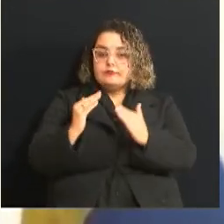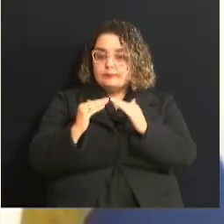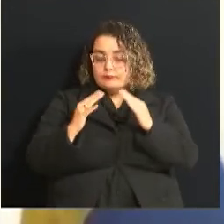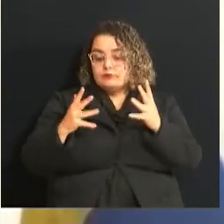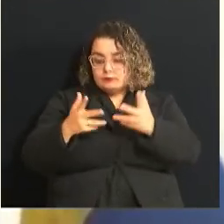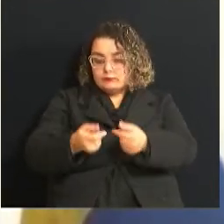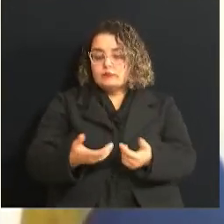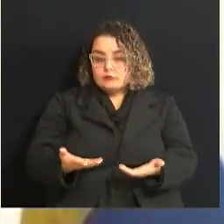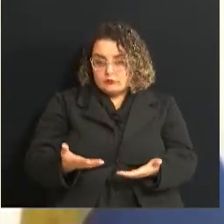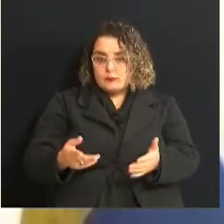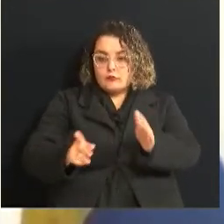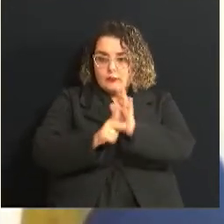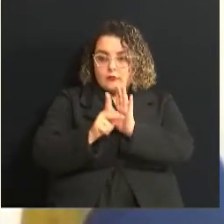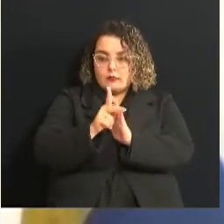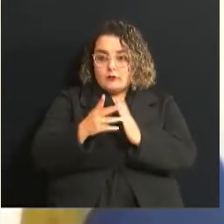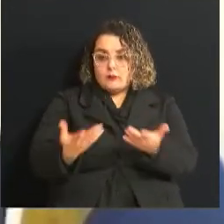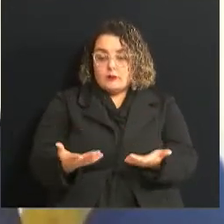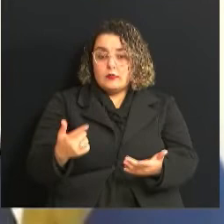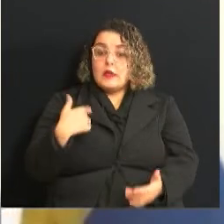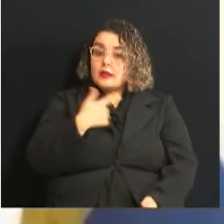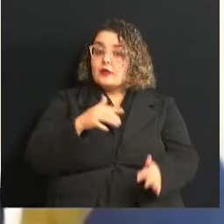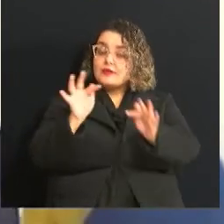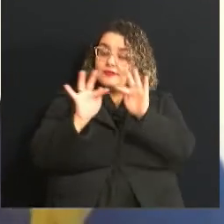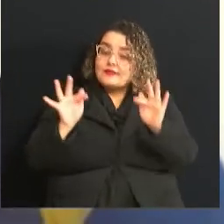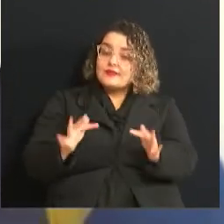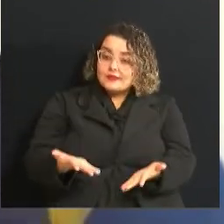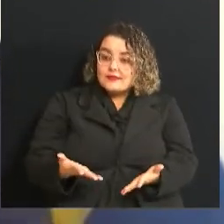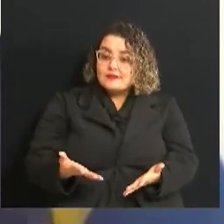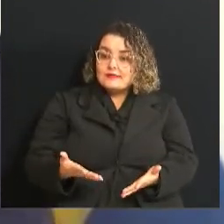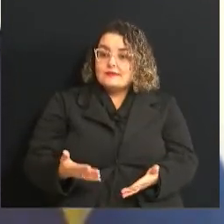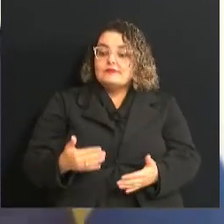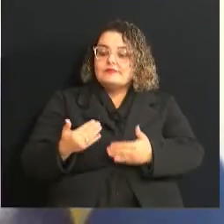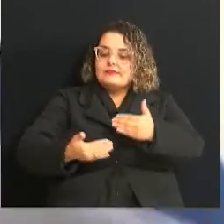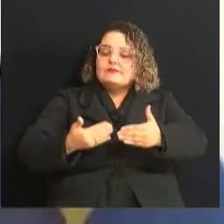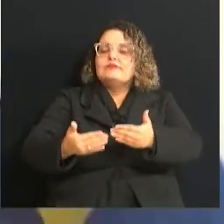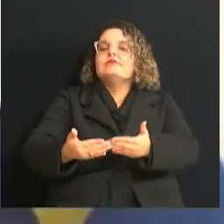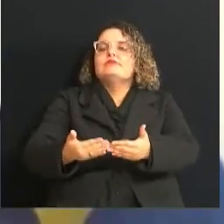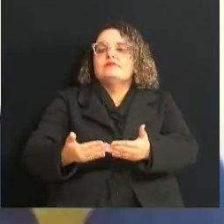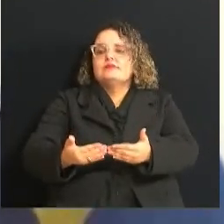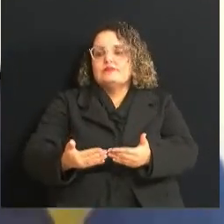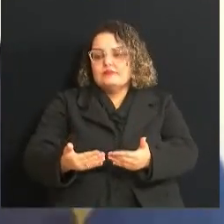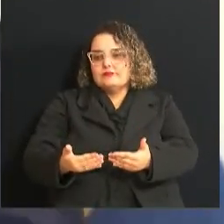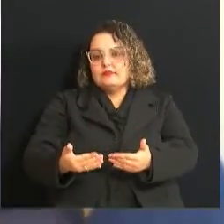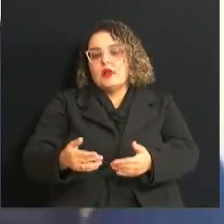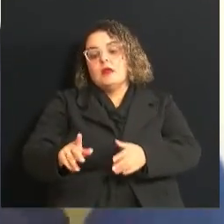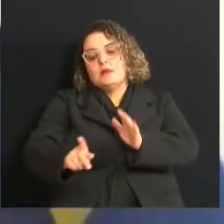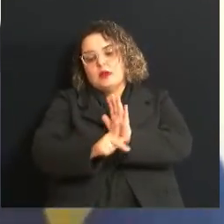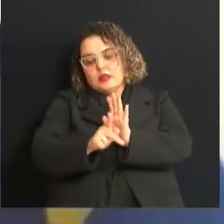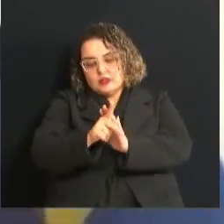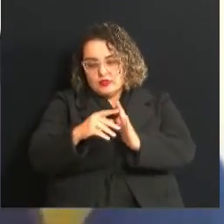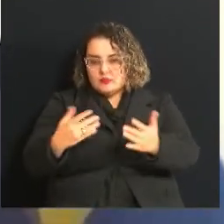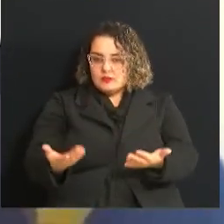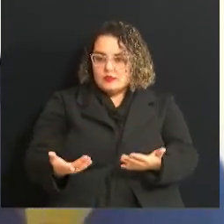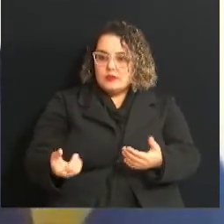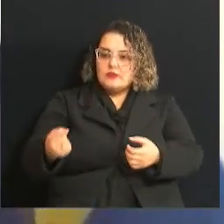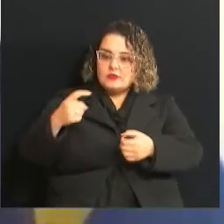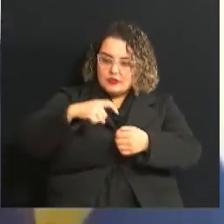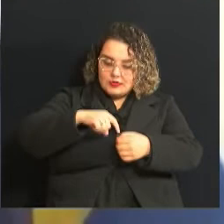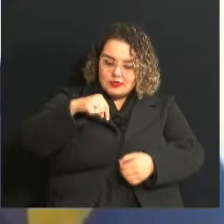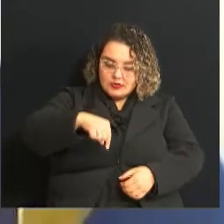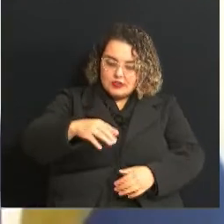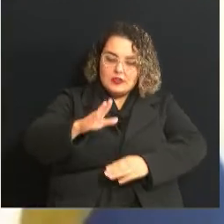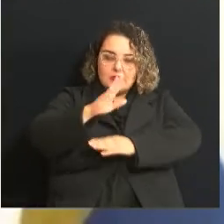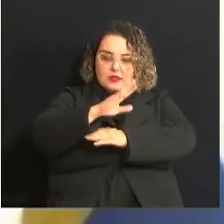este projeto, e nós ficamos muito felizes que ele tenha dado mais um passo, ou seja, será mais um projeto que virá à plenária, análise